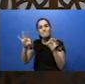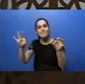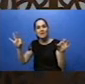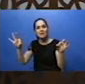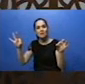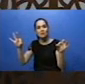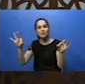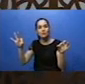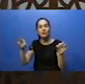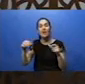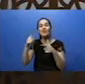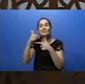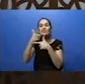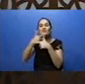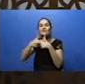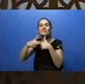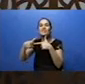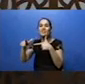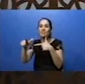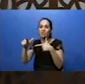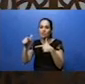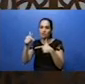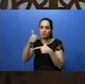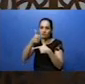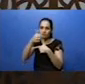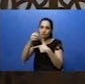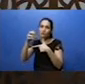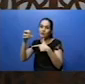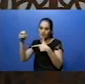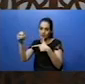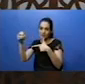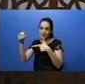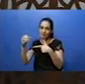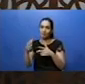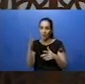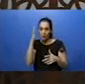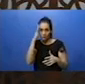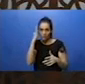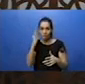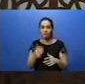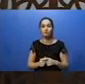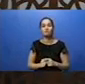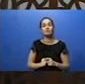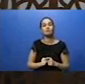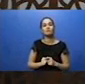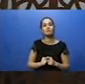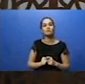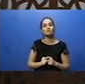centímetro, eu vou passar para metro, então eu vou dividir por 100.